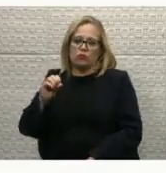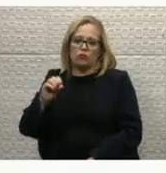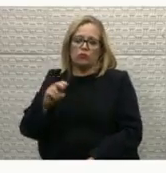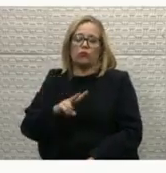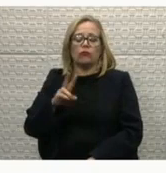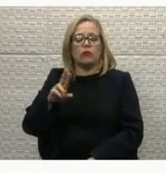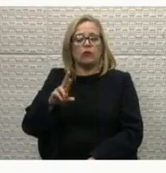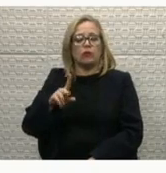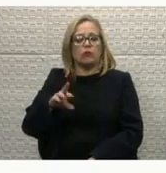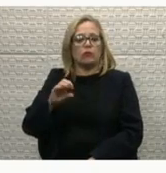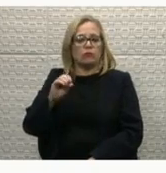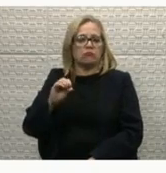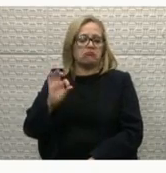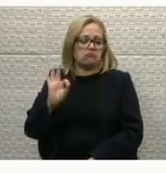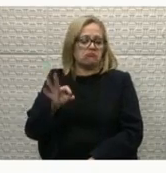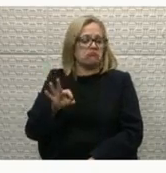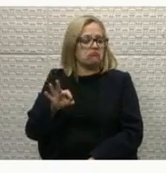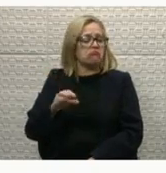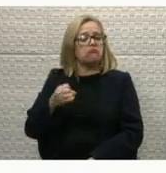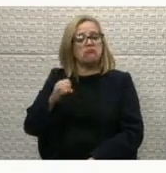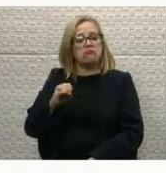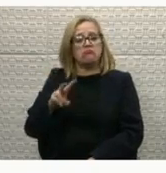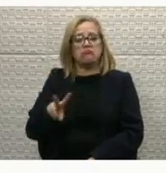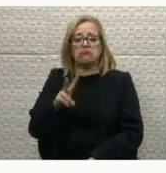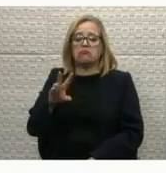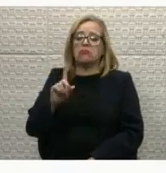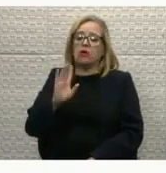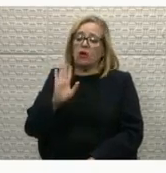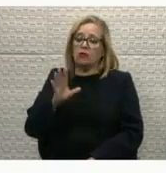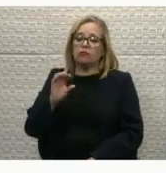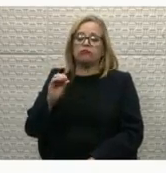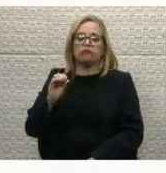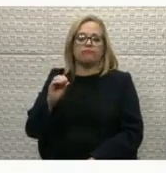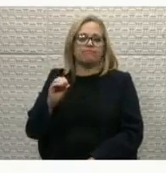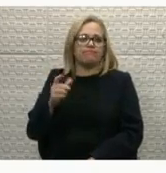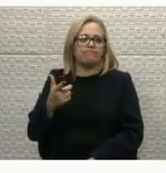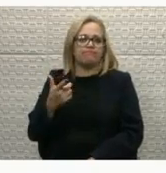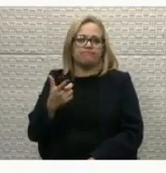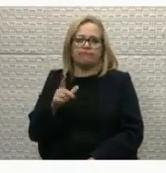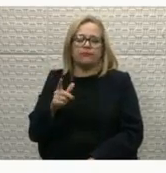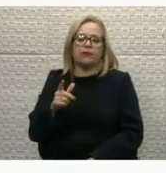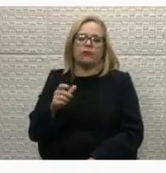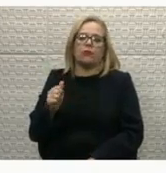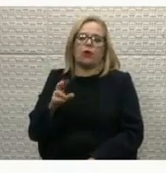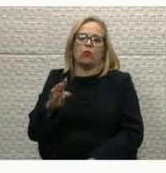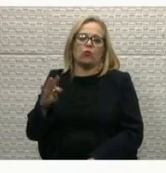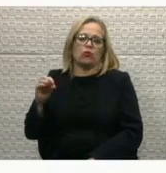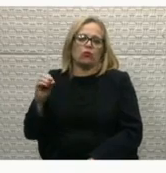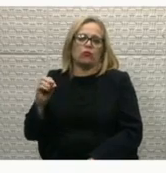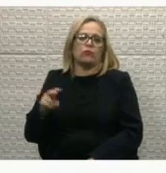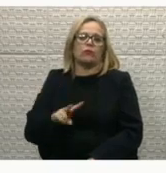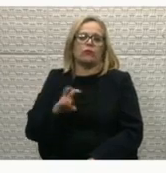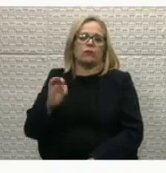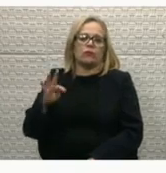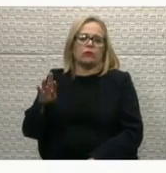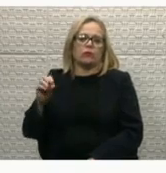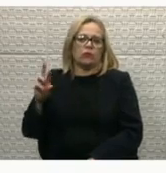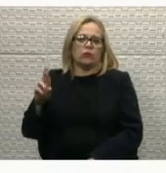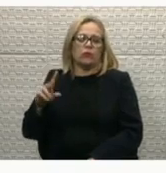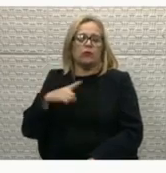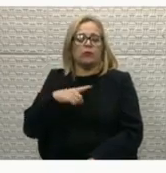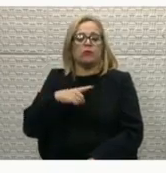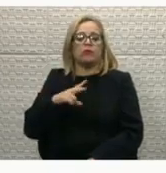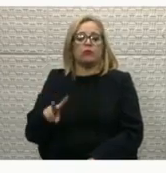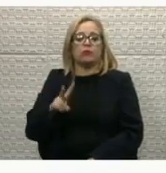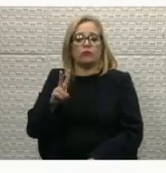a equação é satisfeita. Mas se V for zero, eu não tenho autovetor. Eu preciso de V não